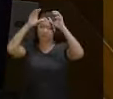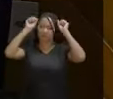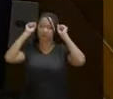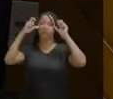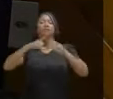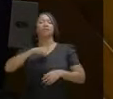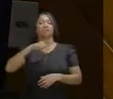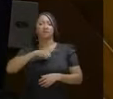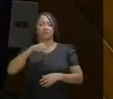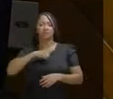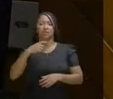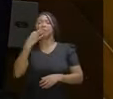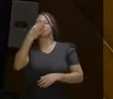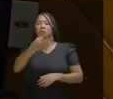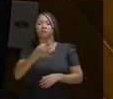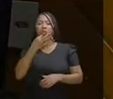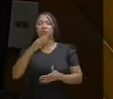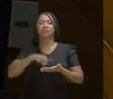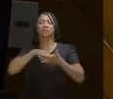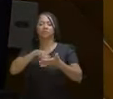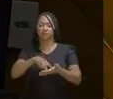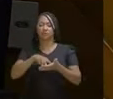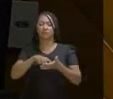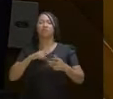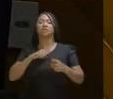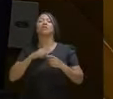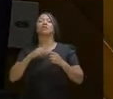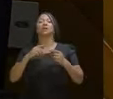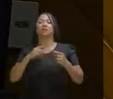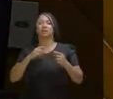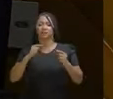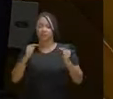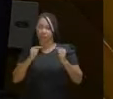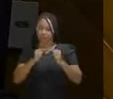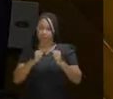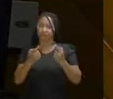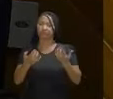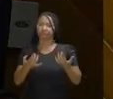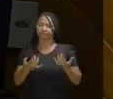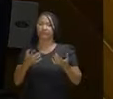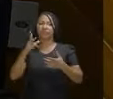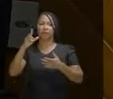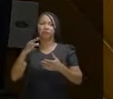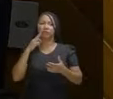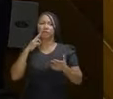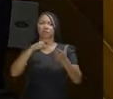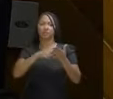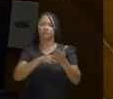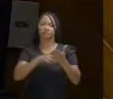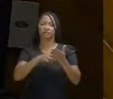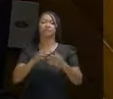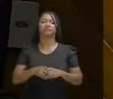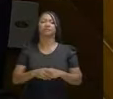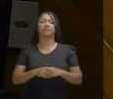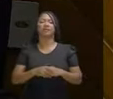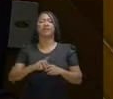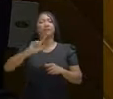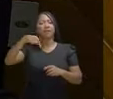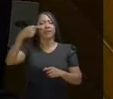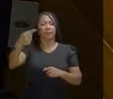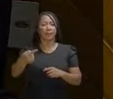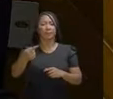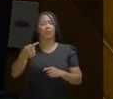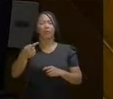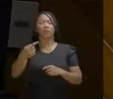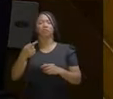temos posição firme nesse mesmo sentido em que decidiu a eminente relatora. Entretanto, após a aprovação